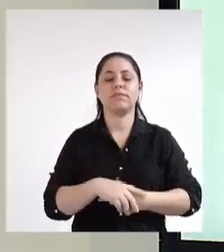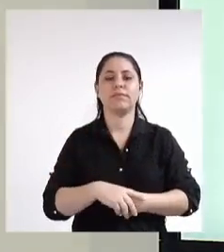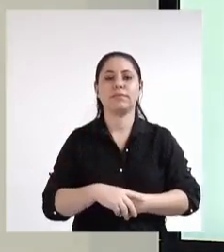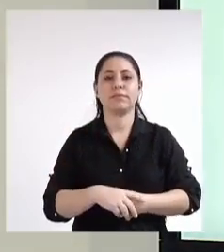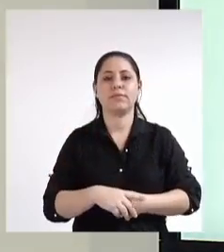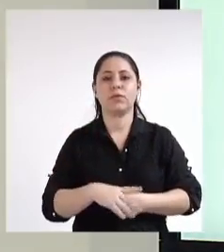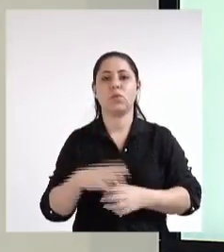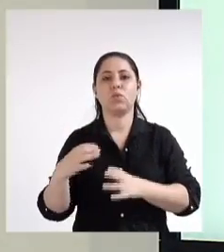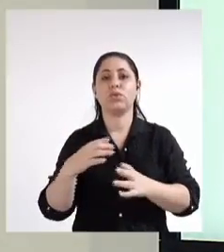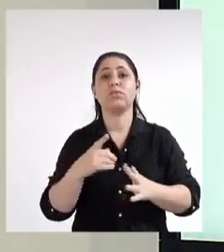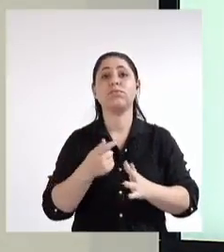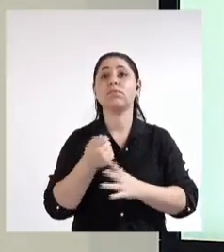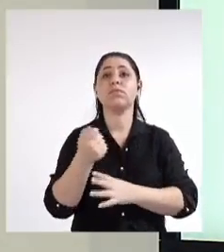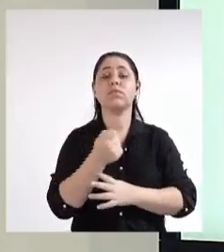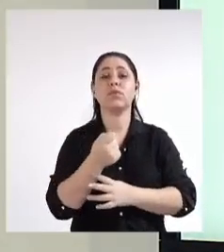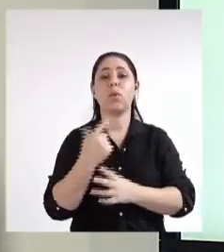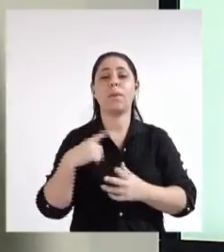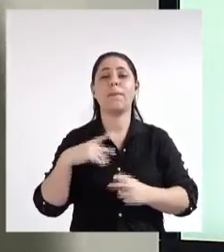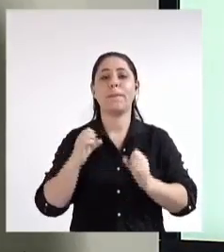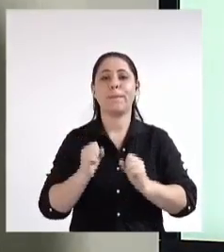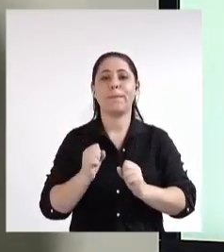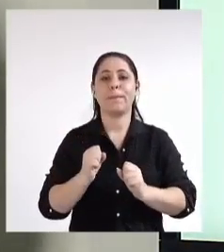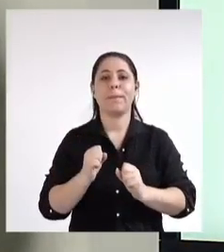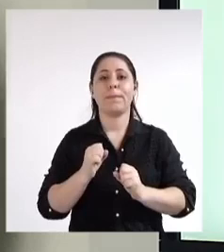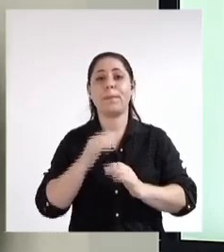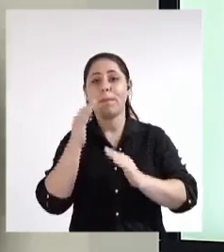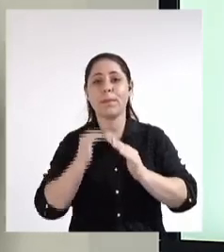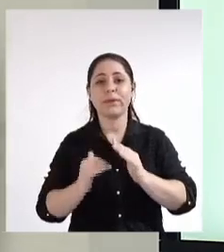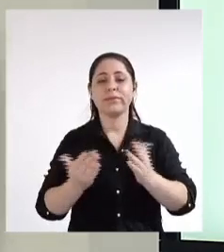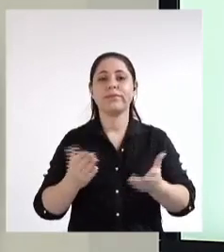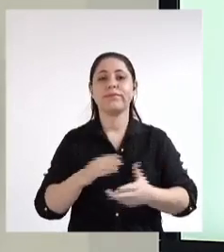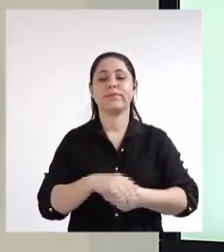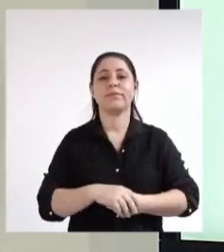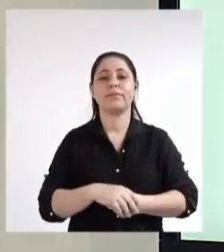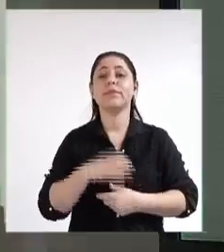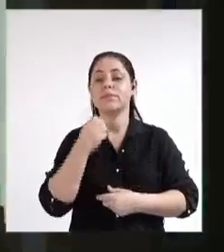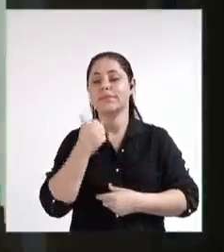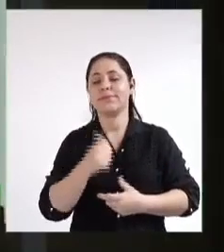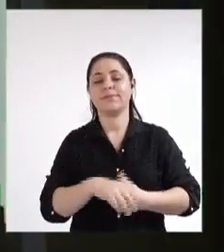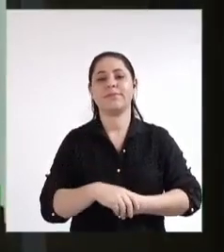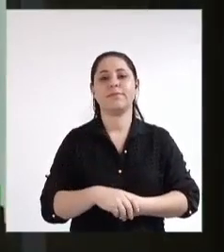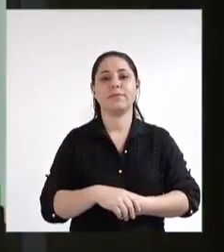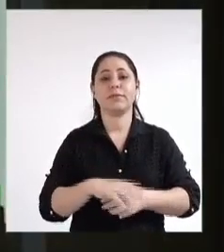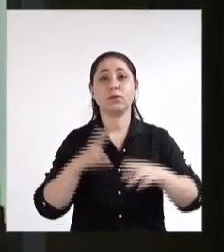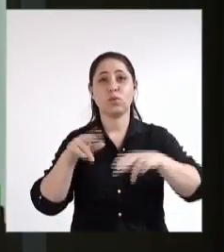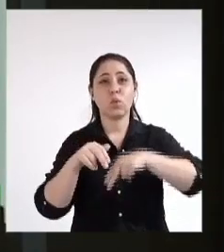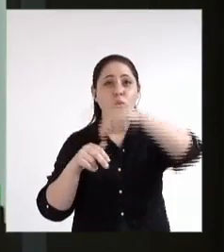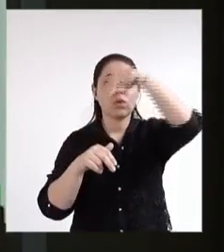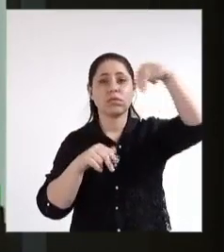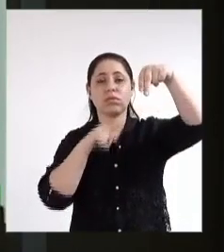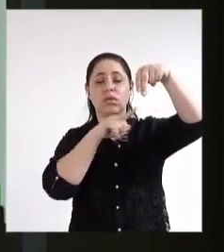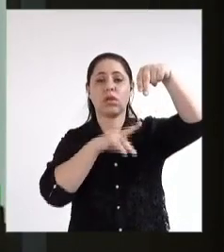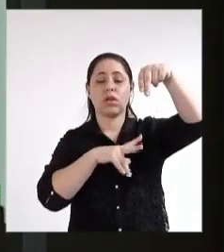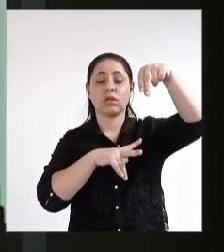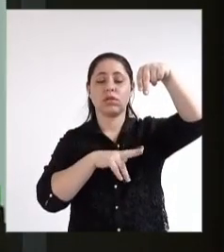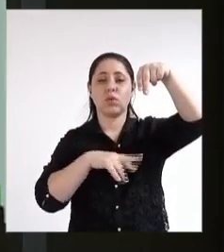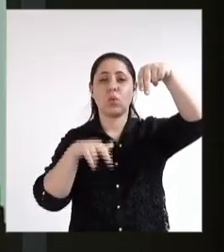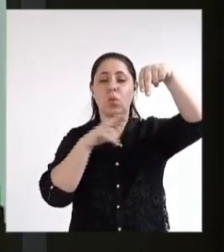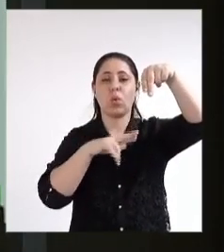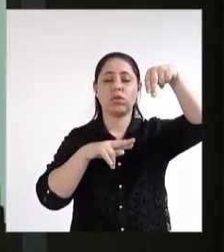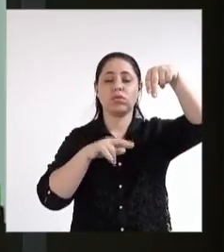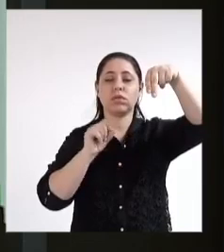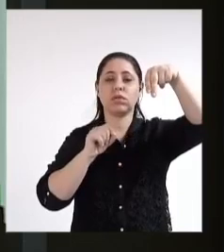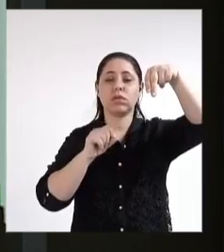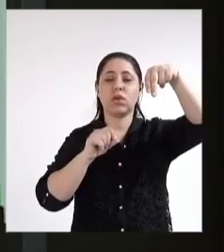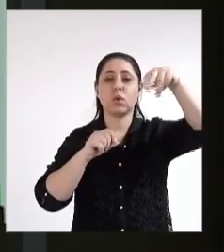opõe ao pai o consigo pornô baixo tá bom no norte do estado partes a dose de taquari nós temos